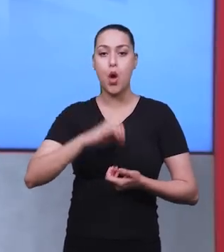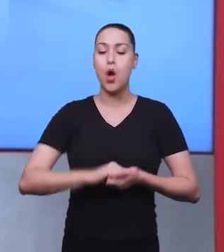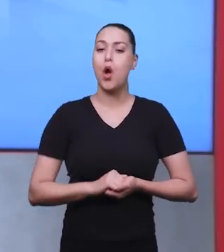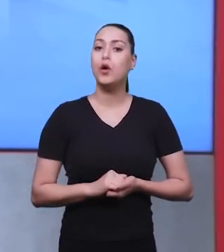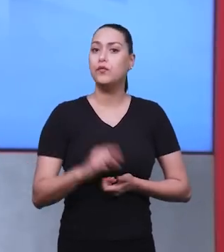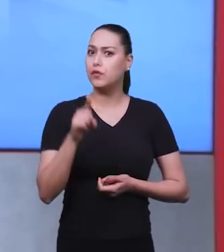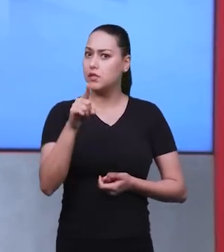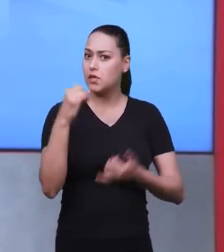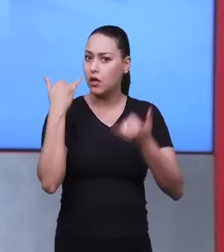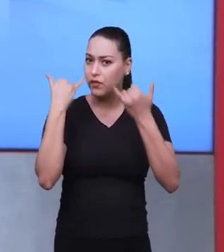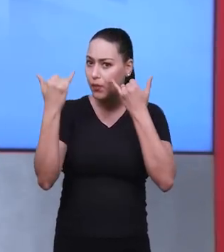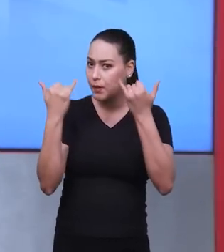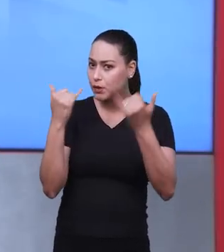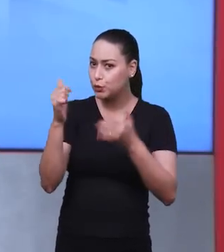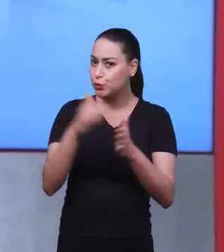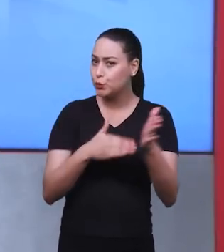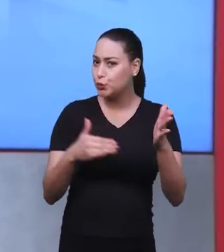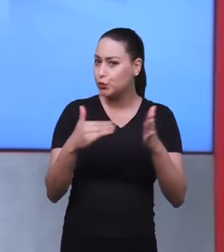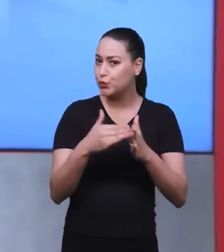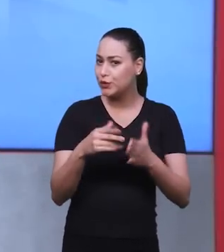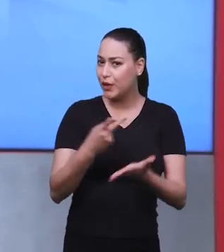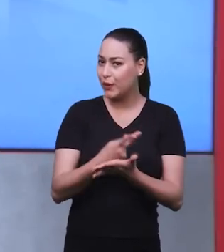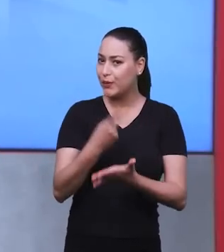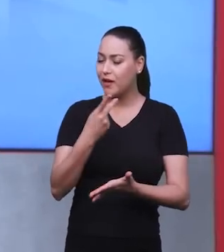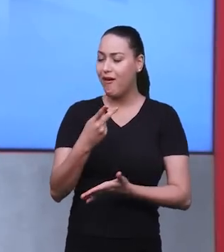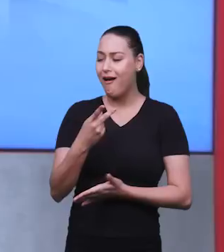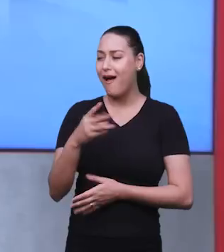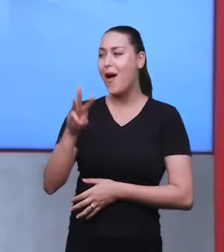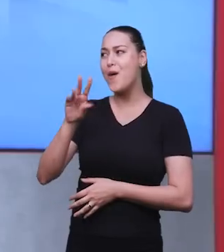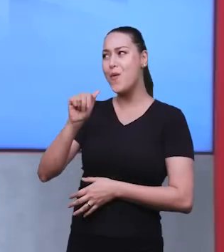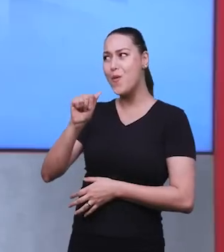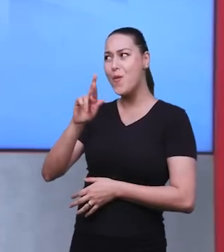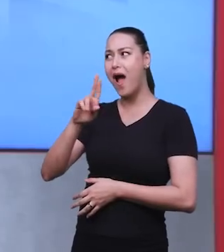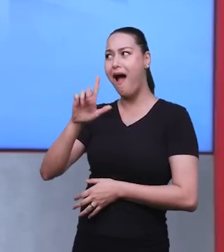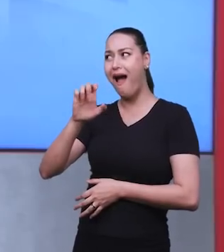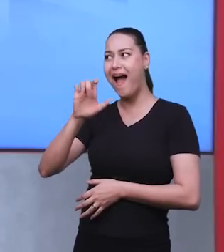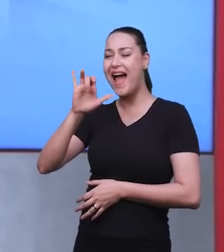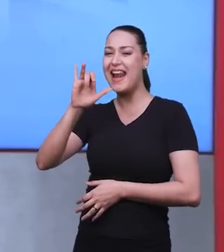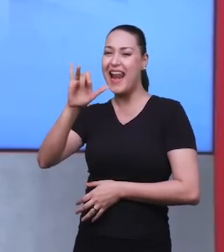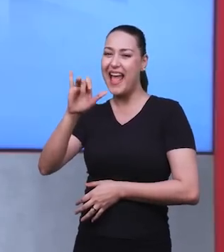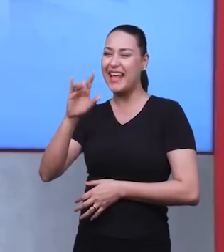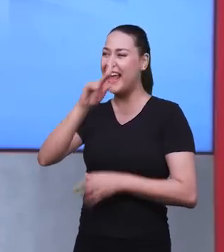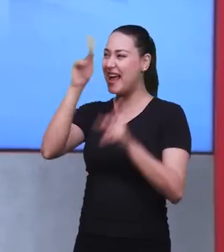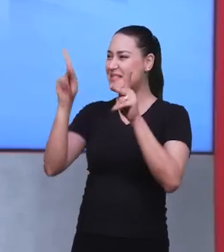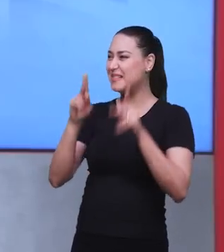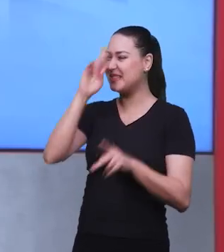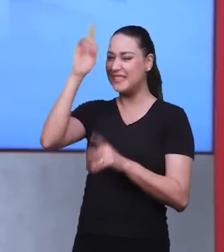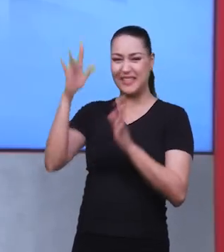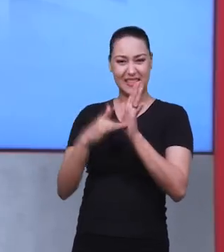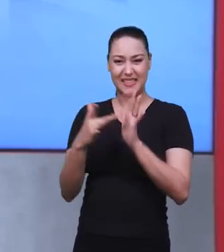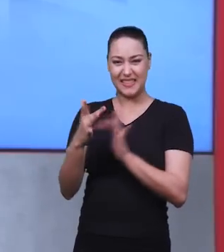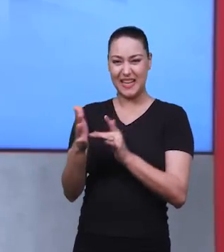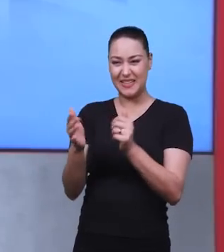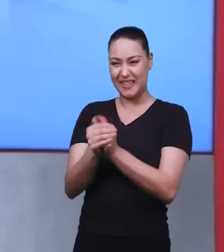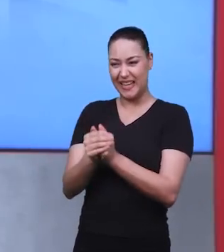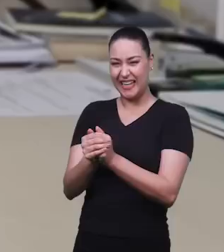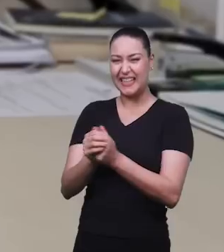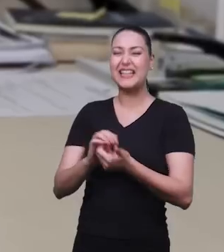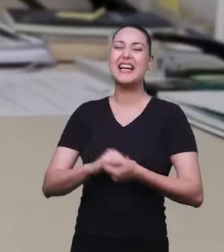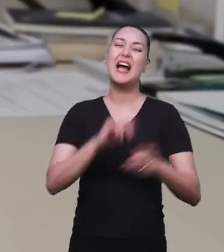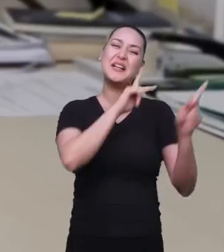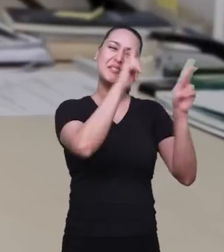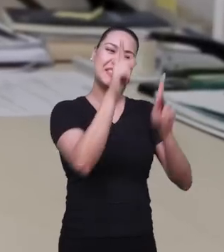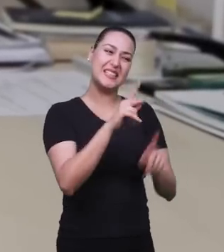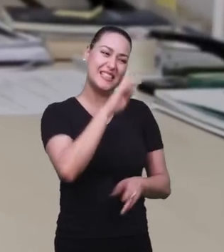que está acontecendo na região Nordeste do Brasil. Warner, Pai do Senhor Jesus, meu companheiro, o microfone já está ligado aí para você, tá?